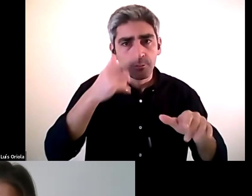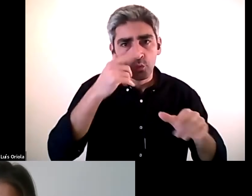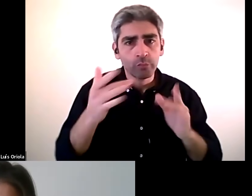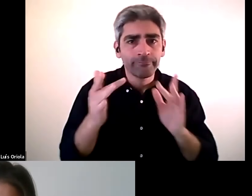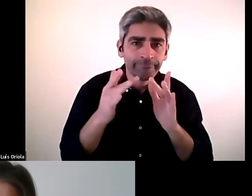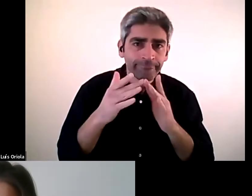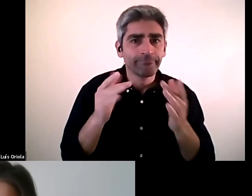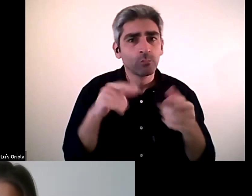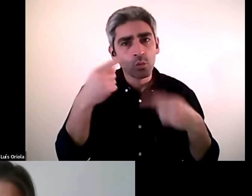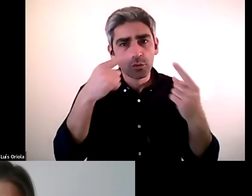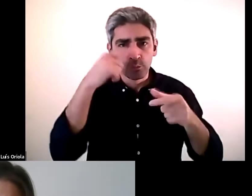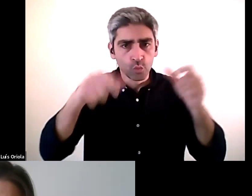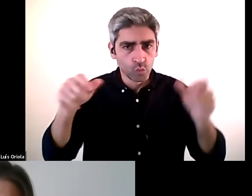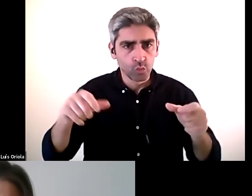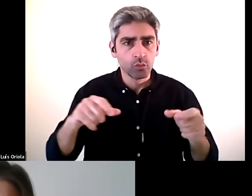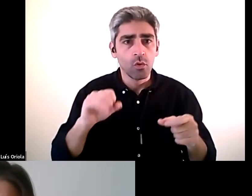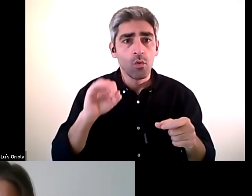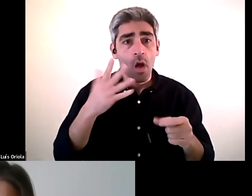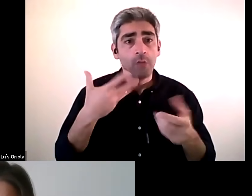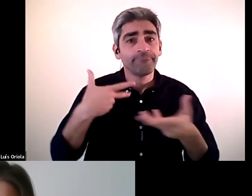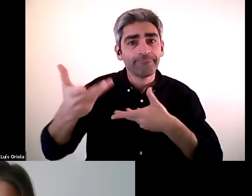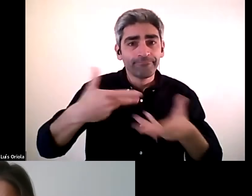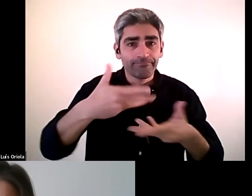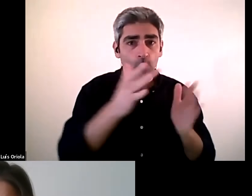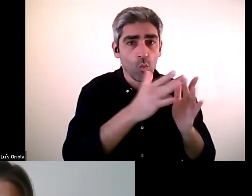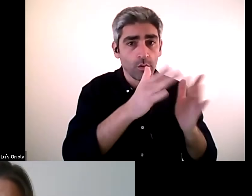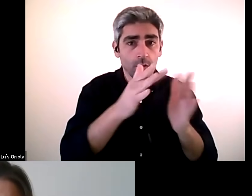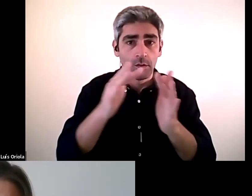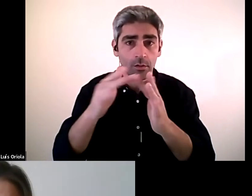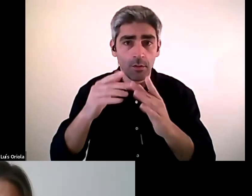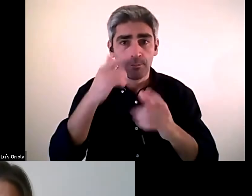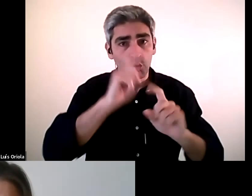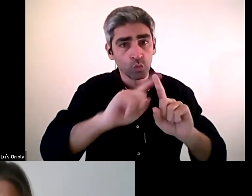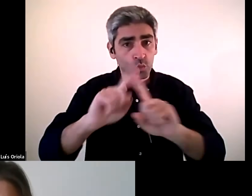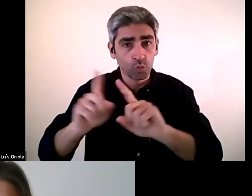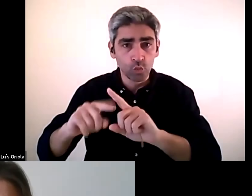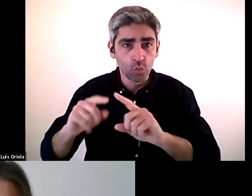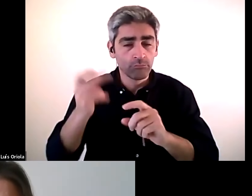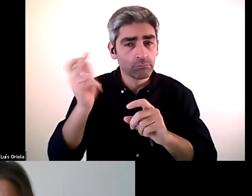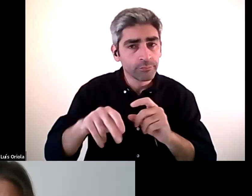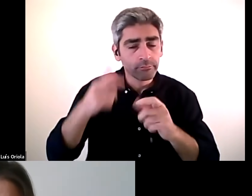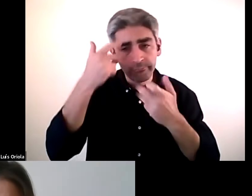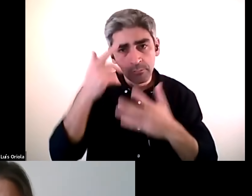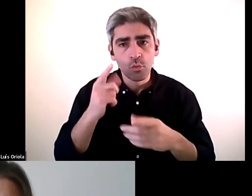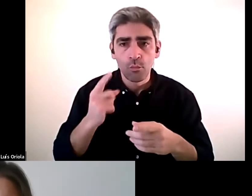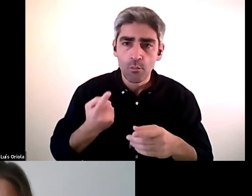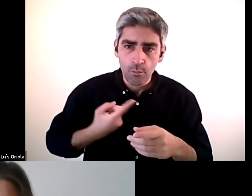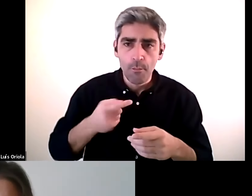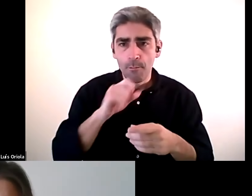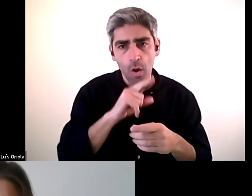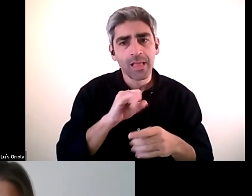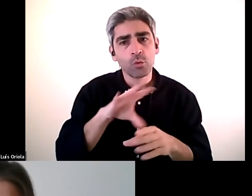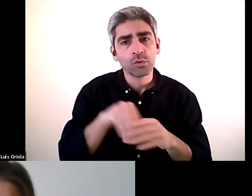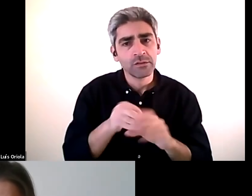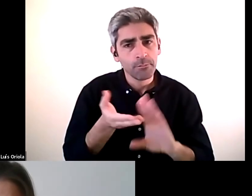nós cheguemos até aos outros. E é quando lidamos e contactamos também com a diversidade que podemos ser inclusivos. É mais